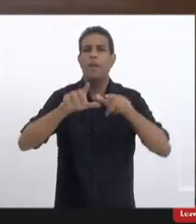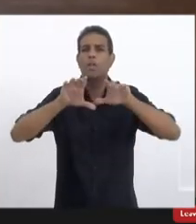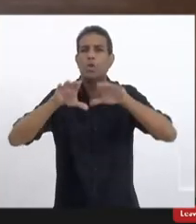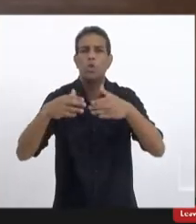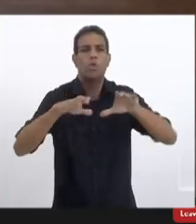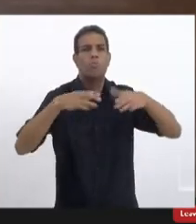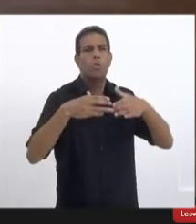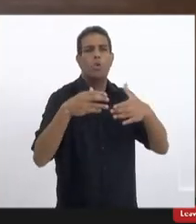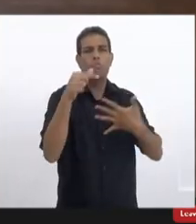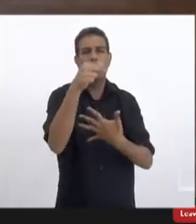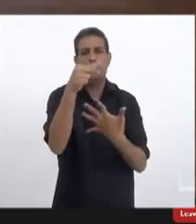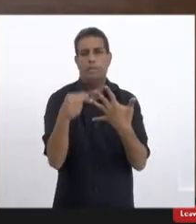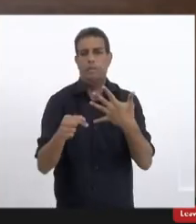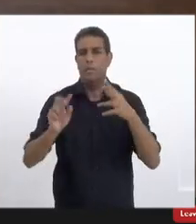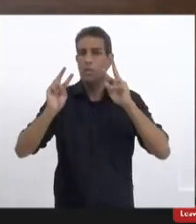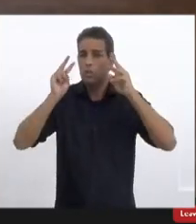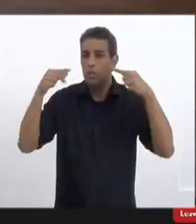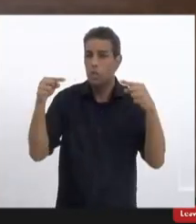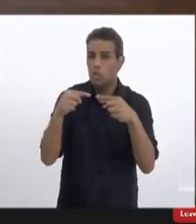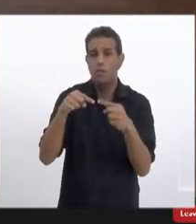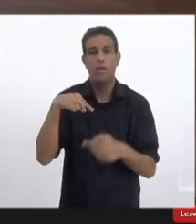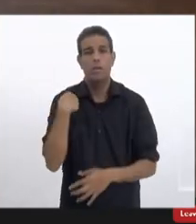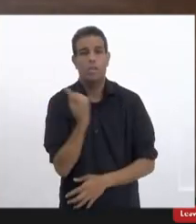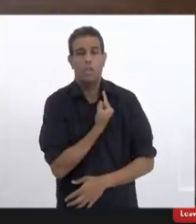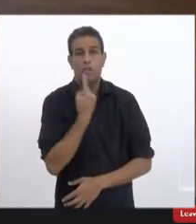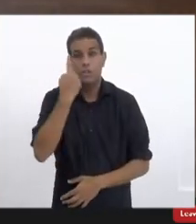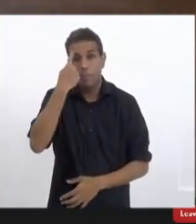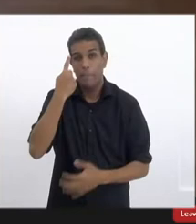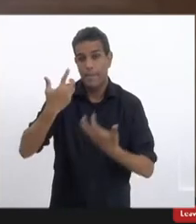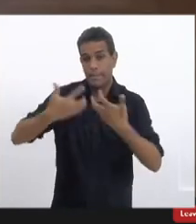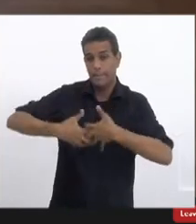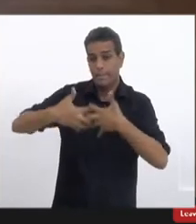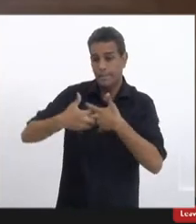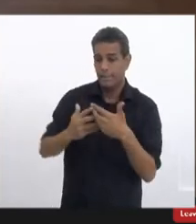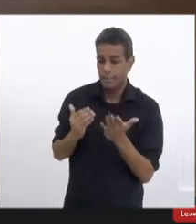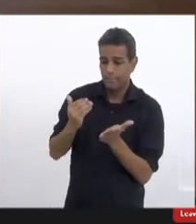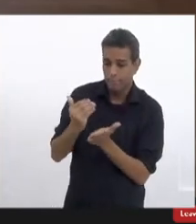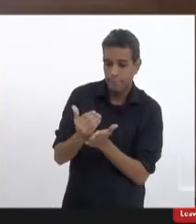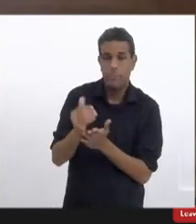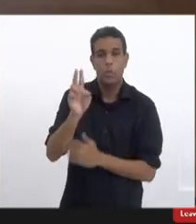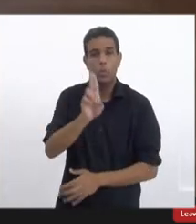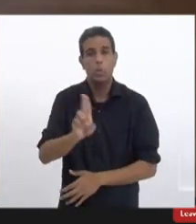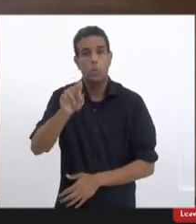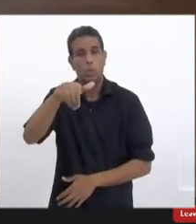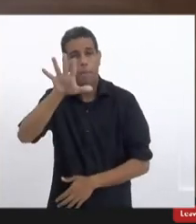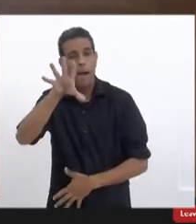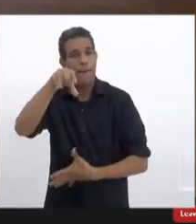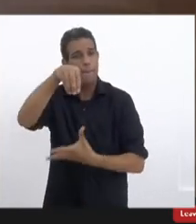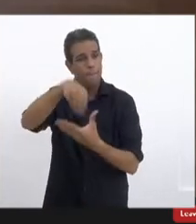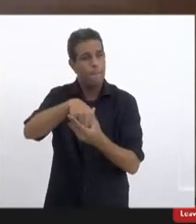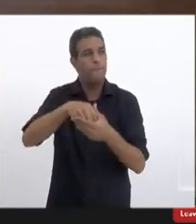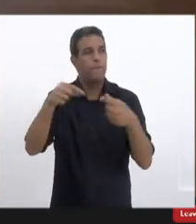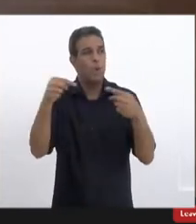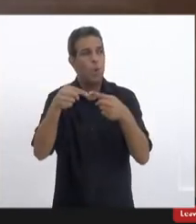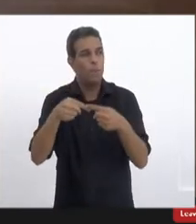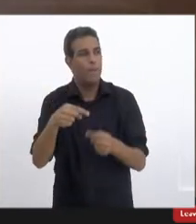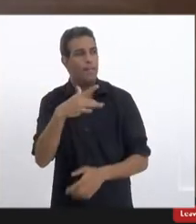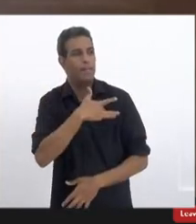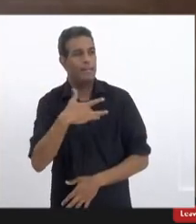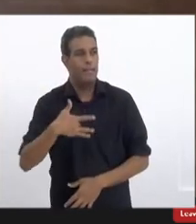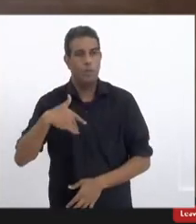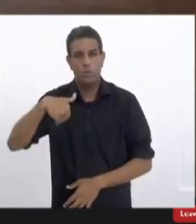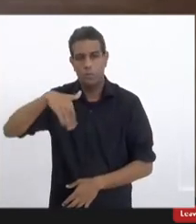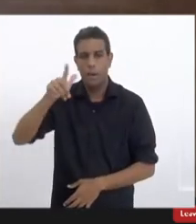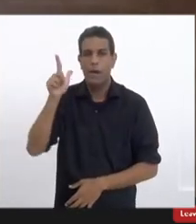coletiva, né? E para isso, a gente precisa investir e utilizar os equipamentos de saúde, que são